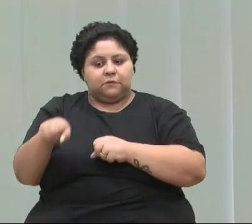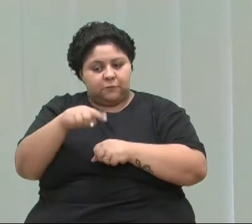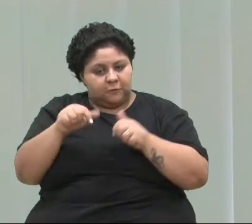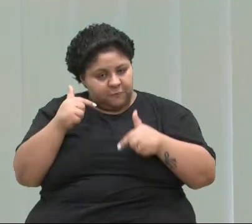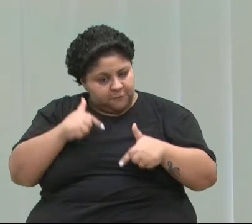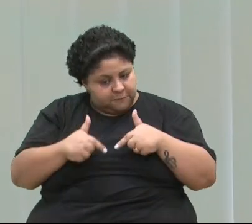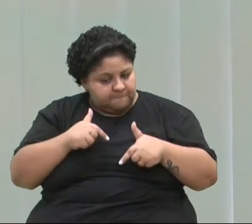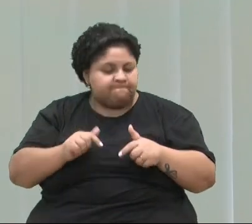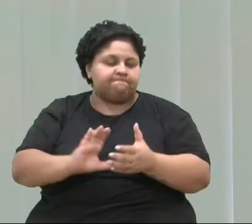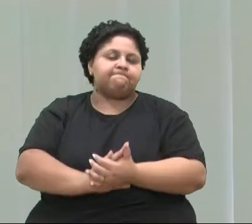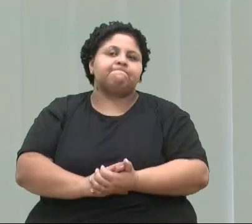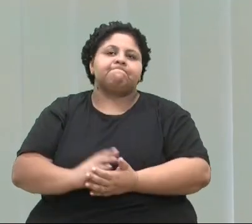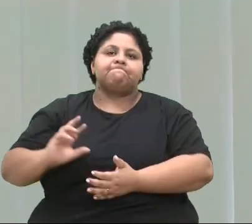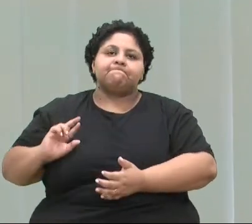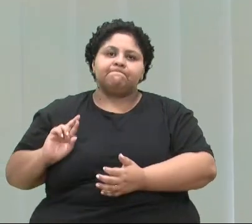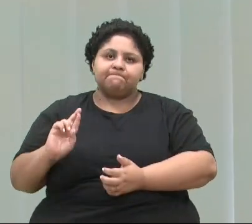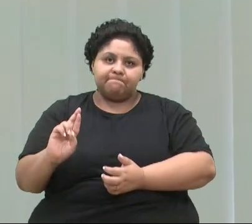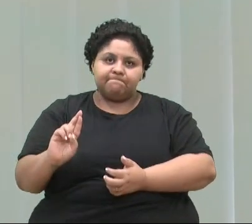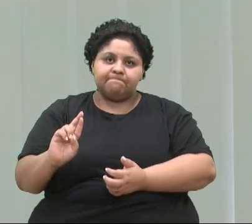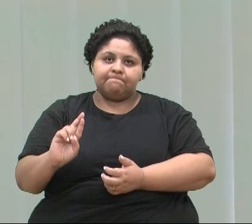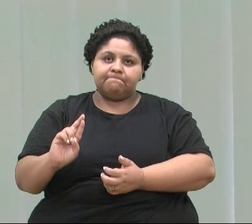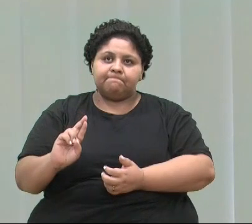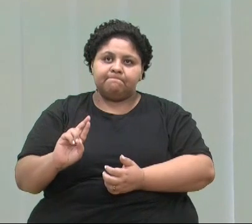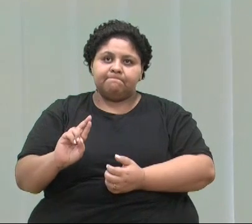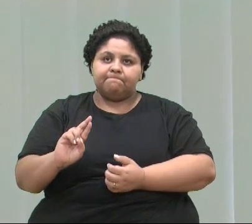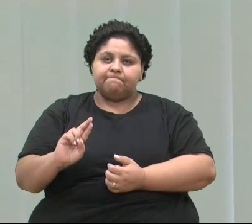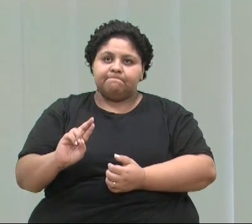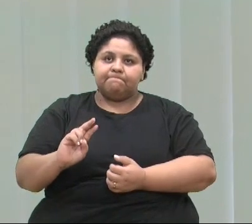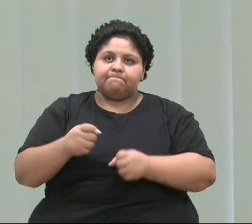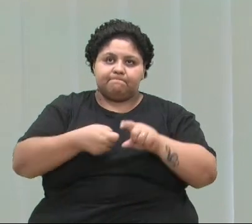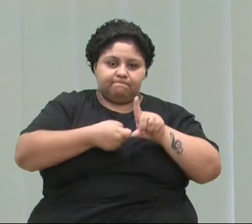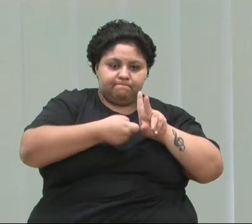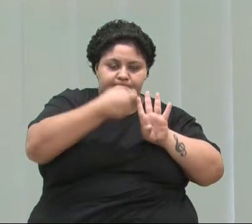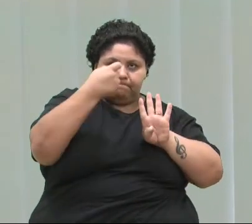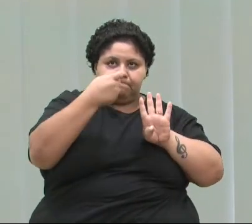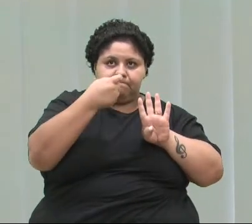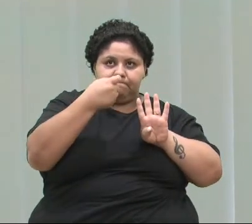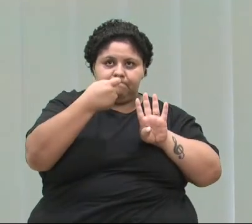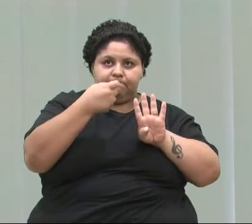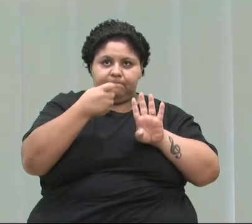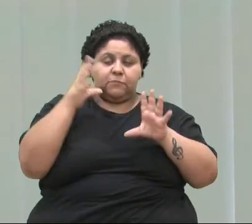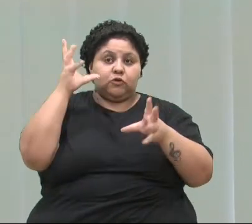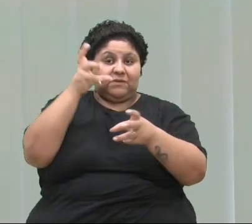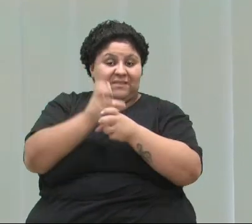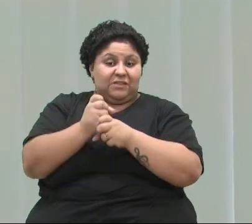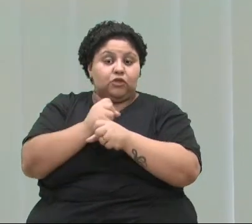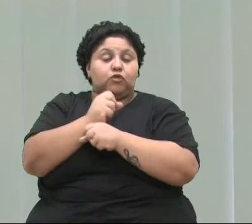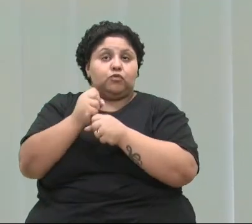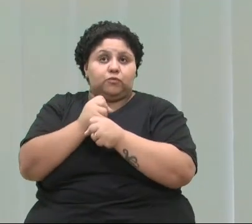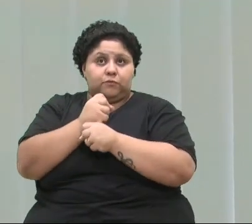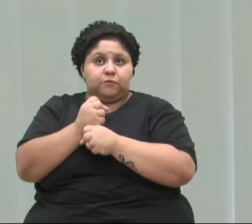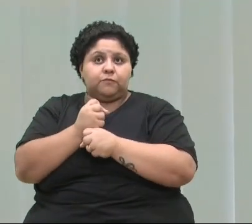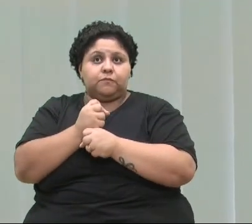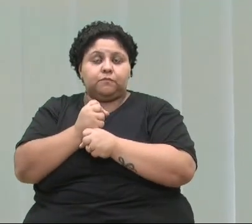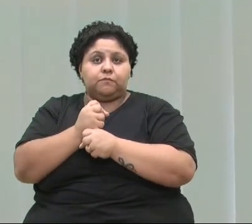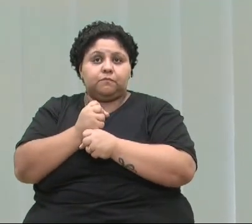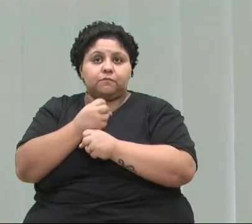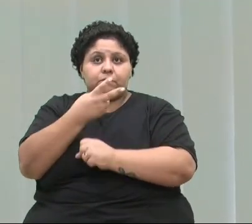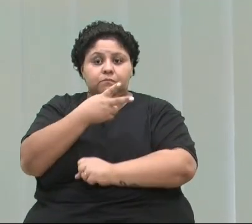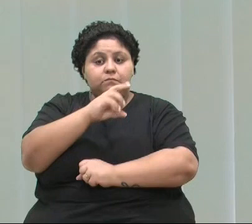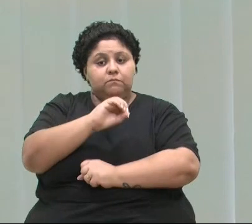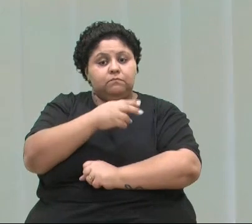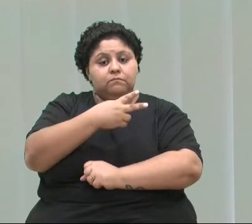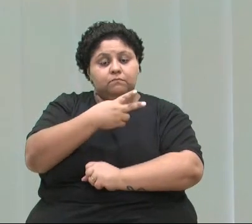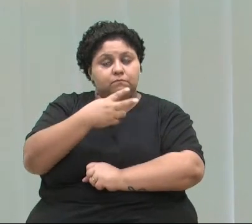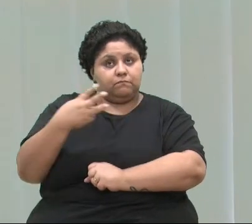né, representado aqui nesse quadrimestre. A gente vai fazer um totalizador ali do ano também, porque o ano de